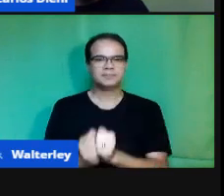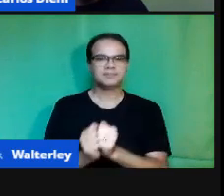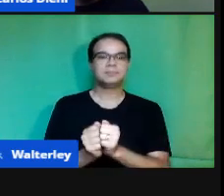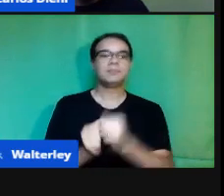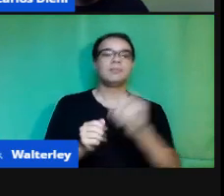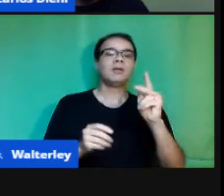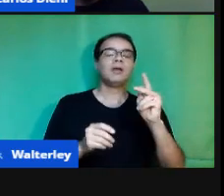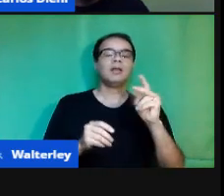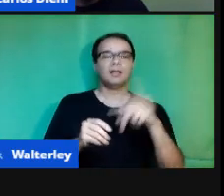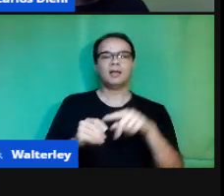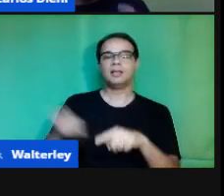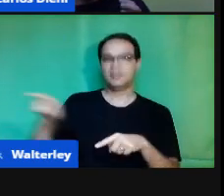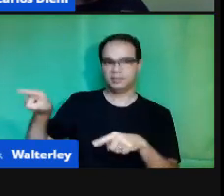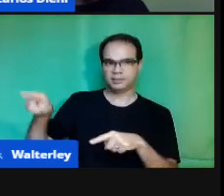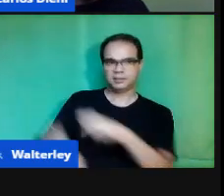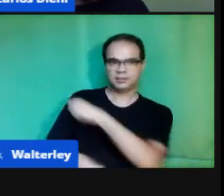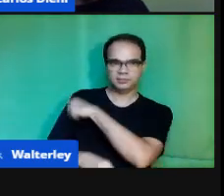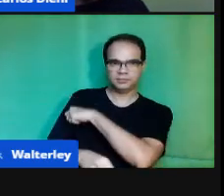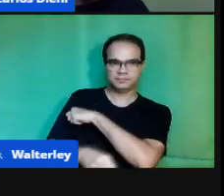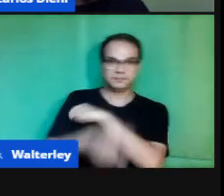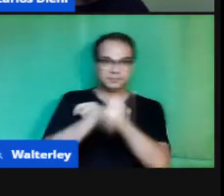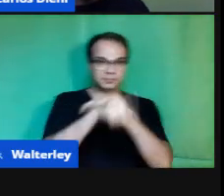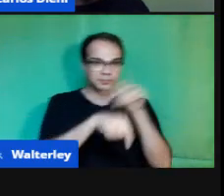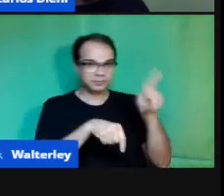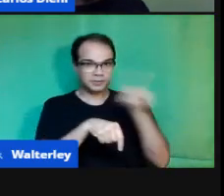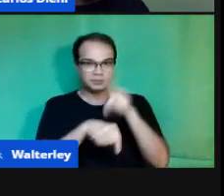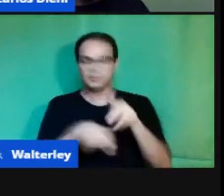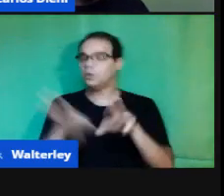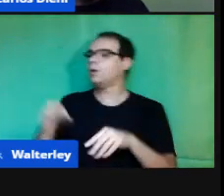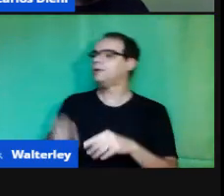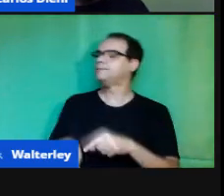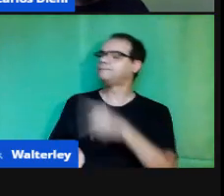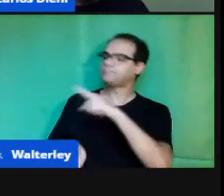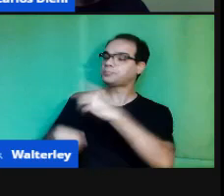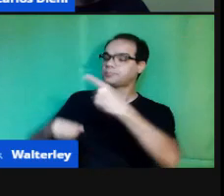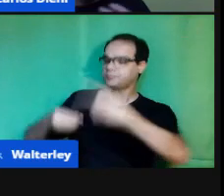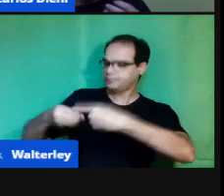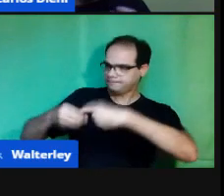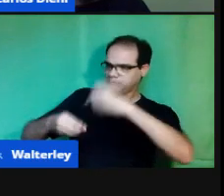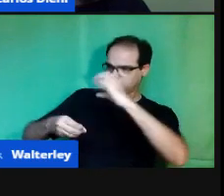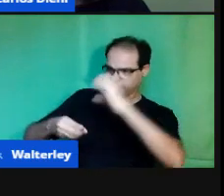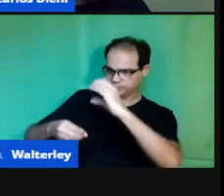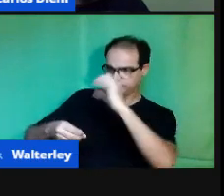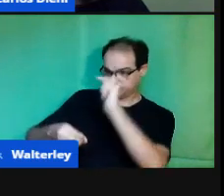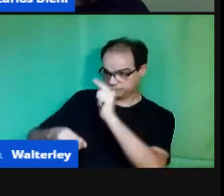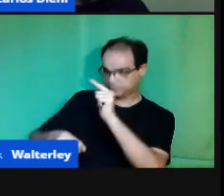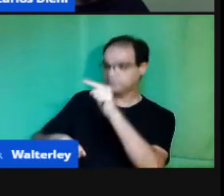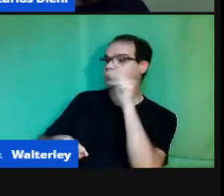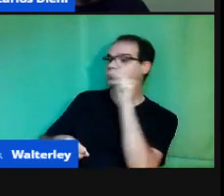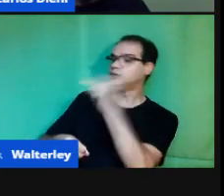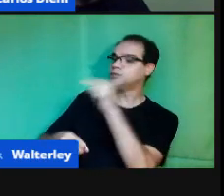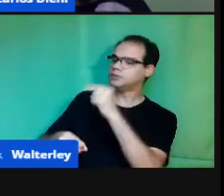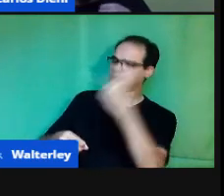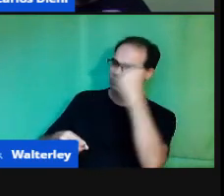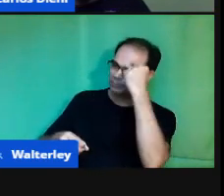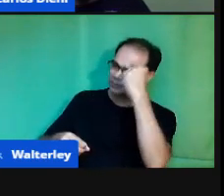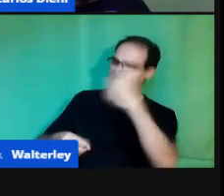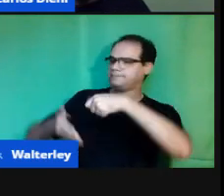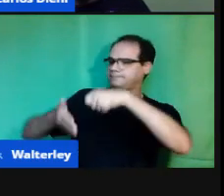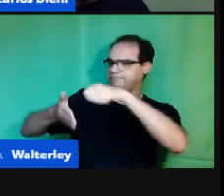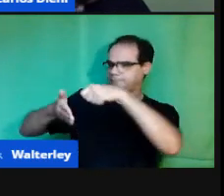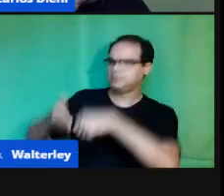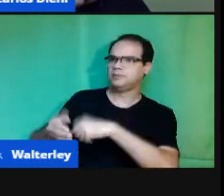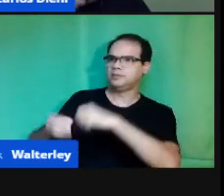escreverem redações sobre Campo Grande, daí as crianças desenharam e ela